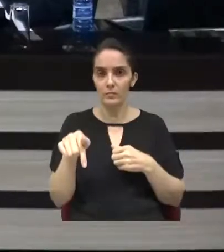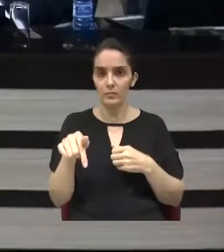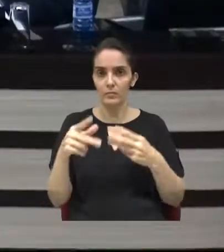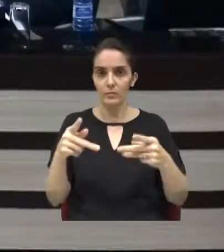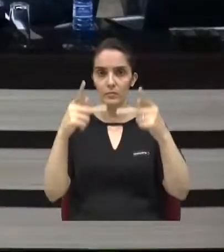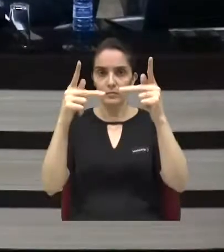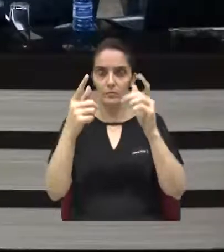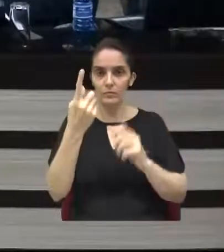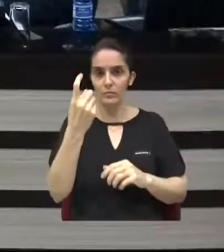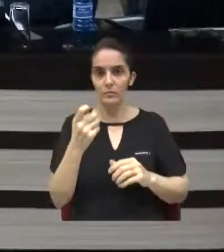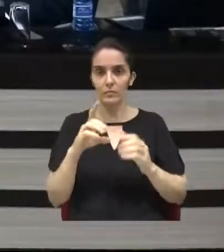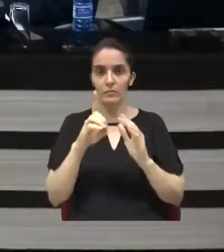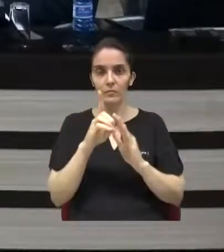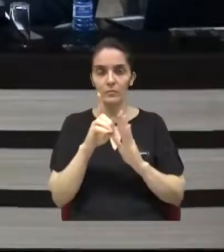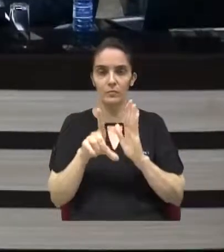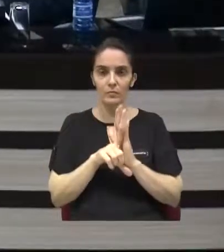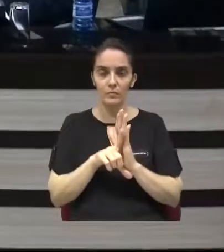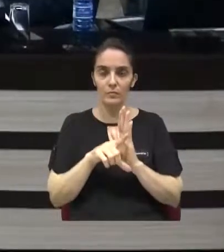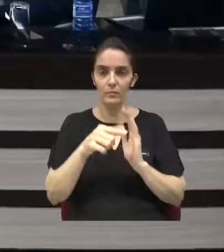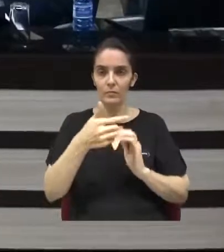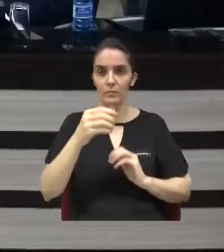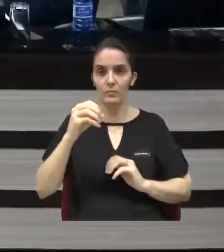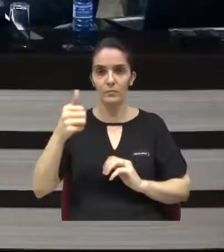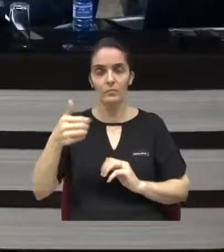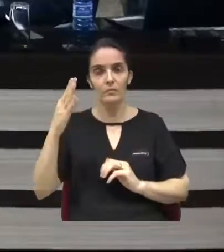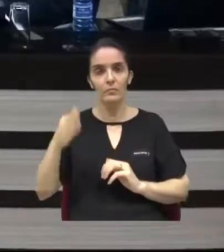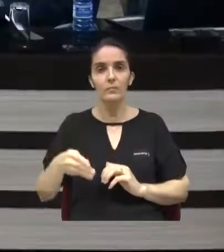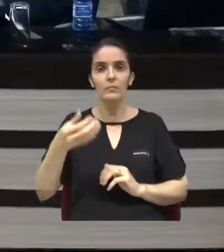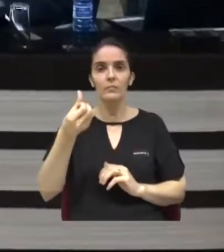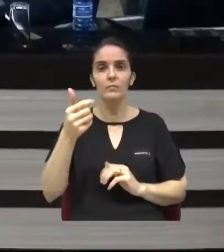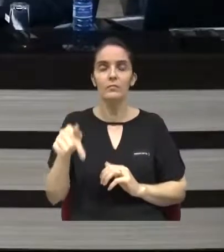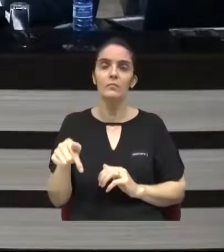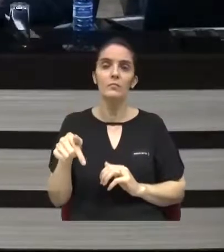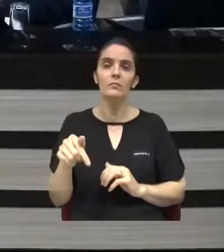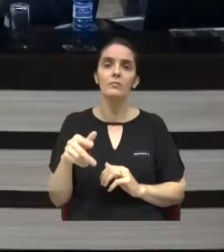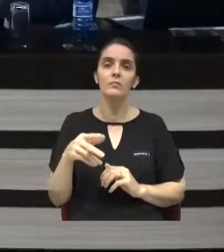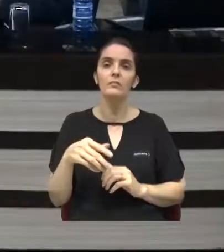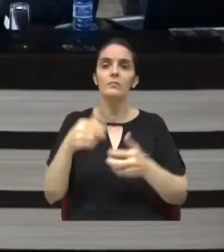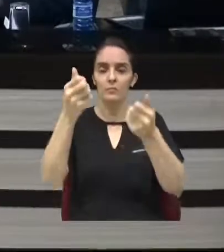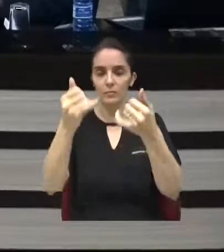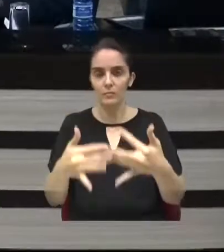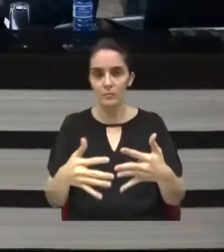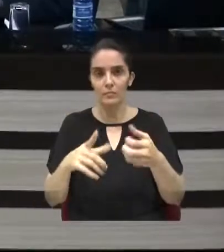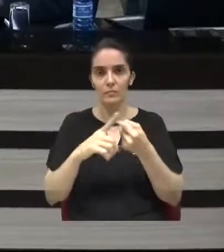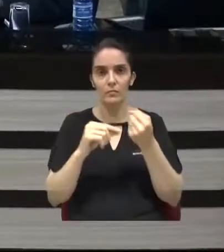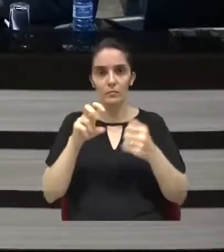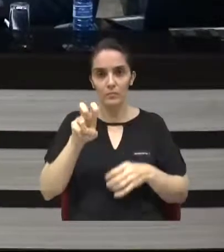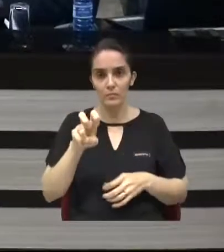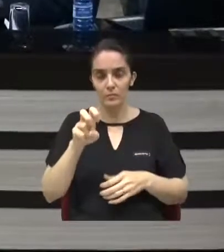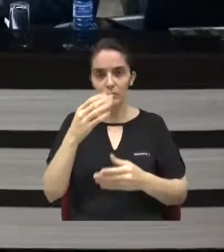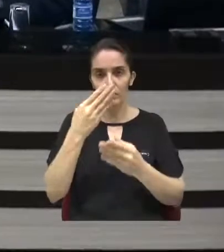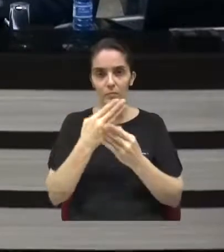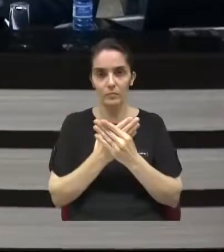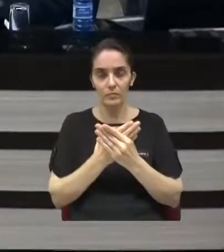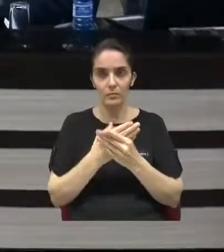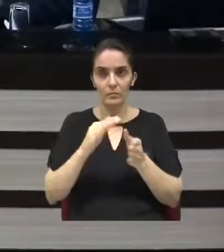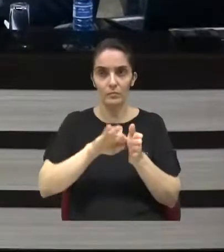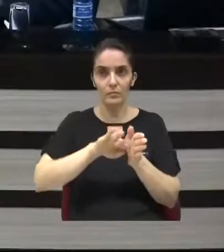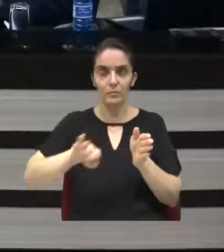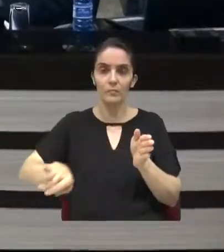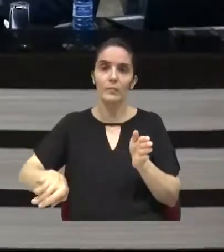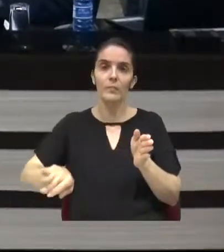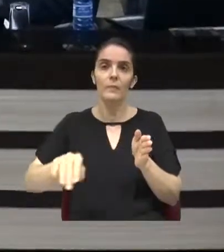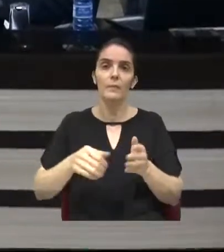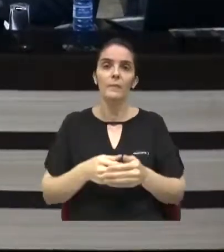parágrafo 1º do Decreto-Lei 201/67, que transcrevemos. Artigo 5º. O processo de cassação do mandato